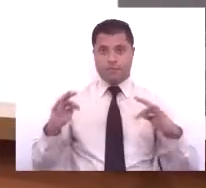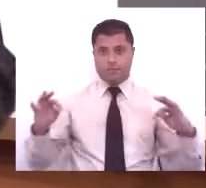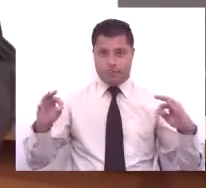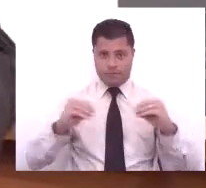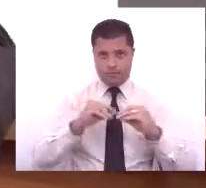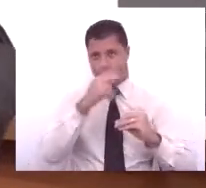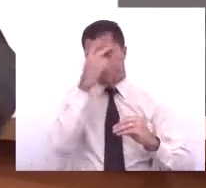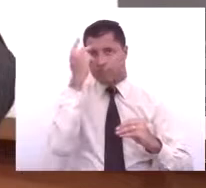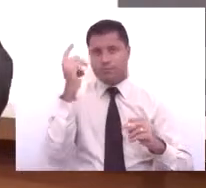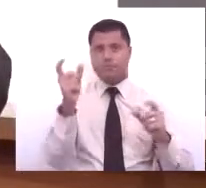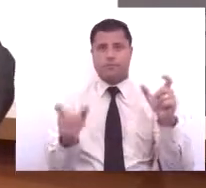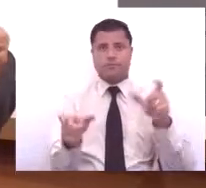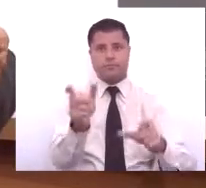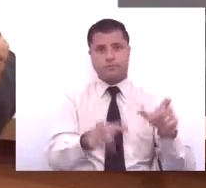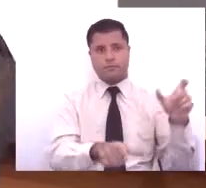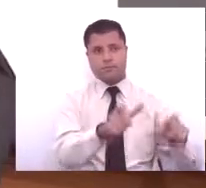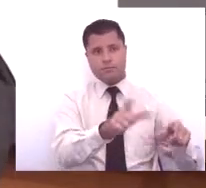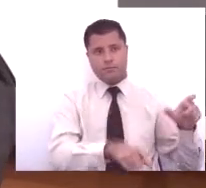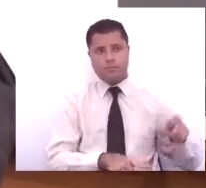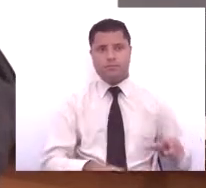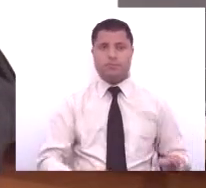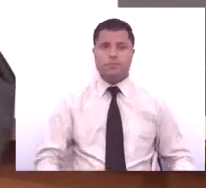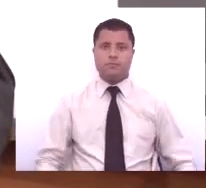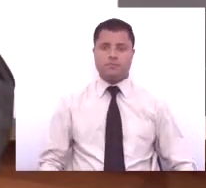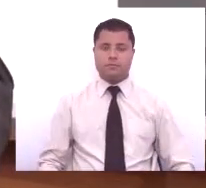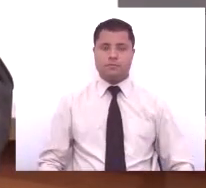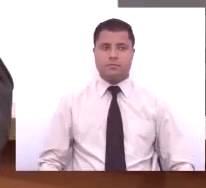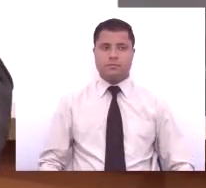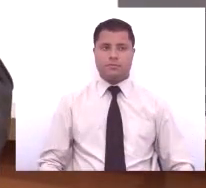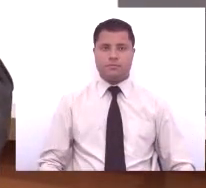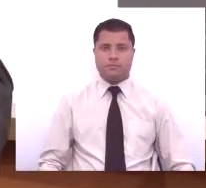eleitores que, a despeito